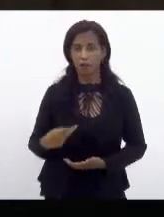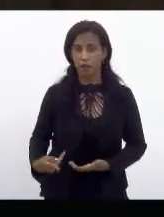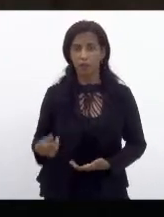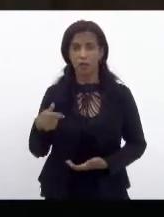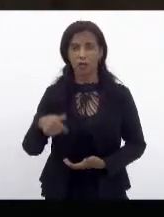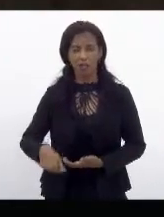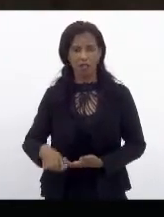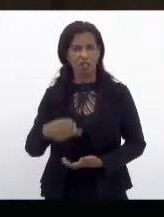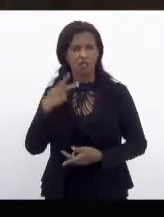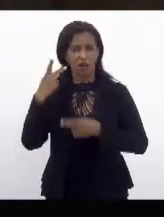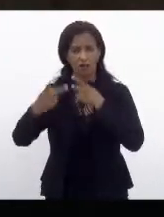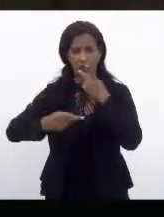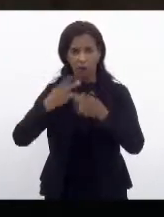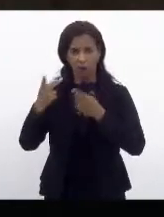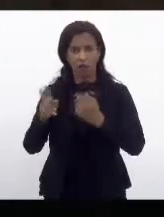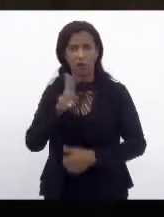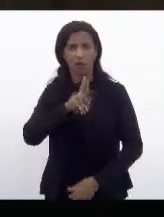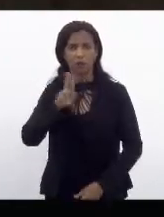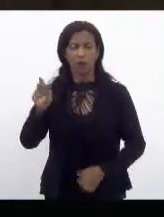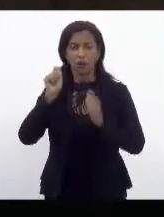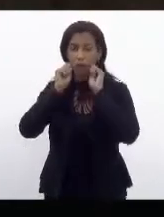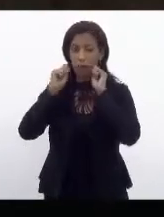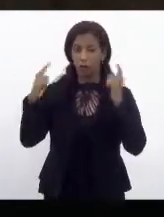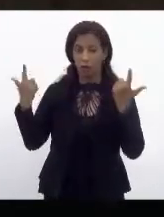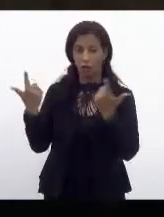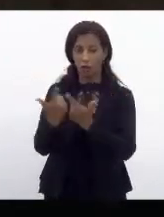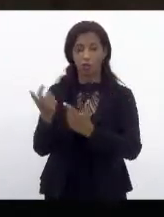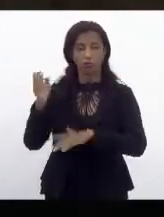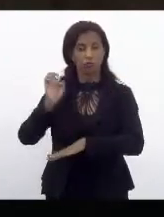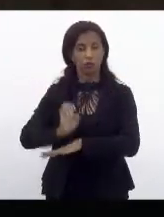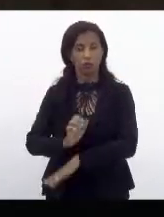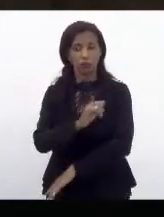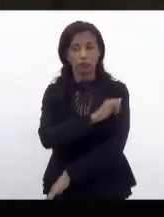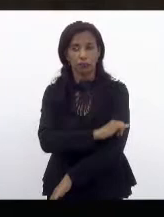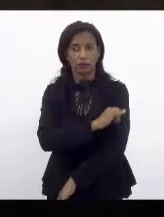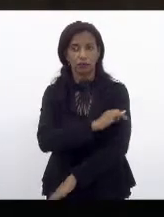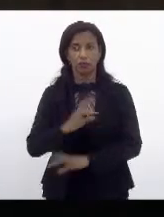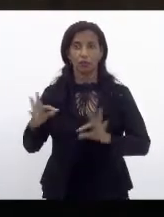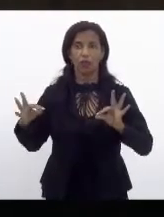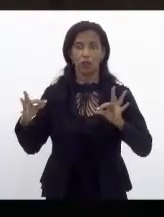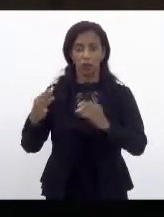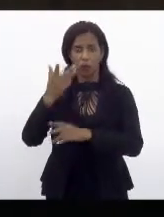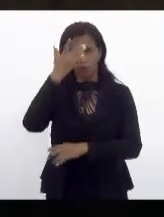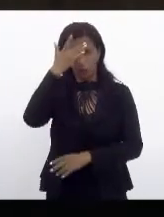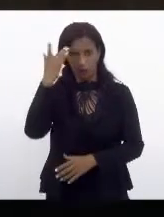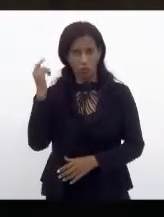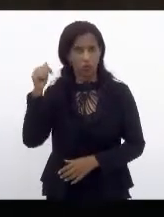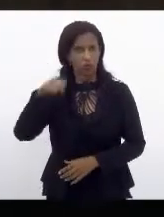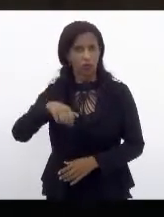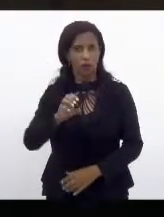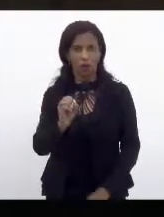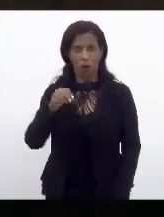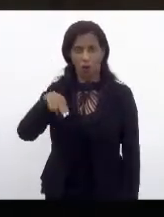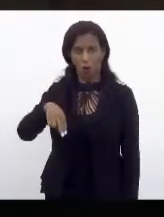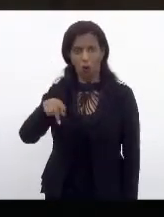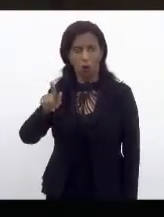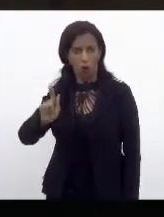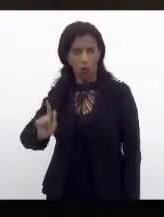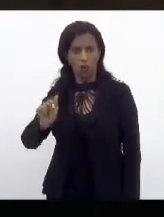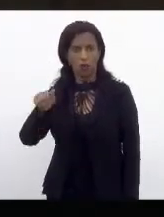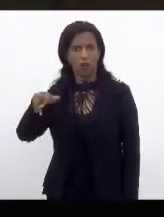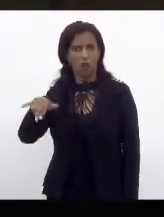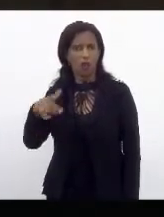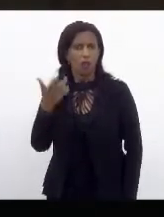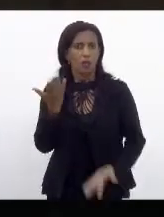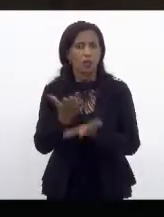esse desagravo que faço em nome da Assembleia Legislativa do Estado do Rio de Janeiro a todos aqueles que compõem a ONG AfroReg, que acabou